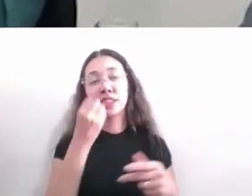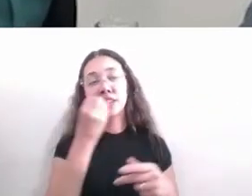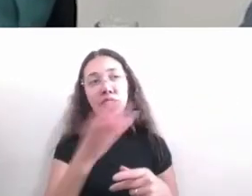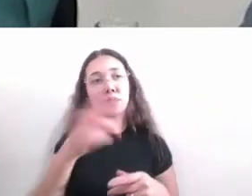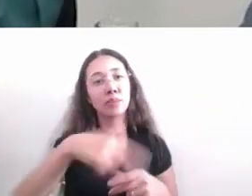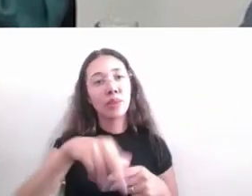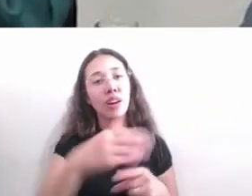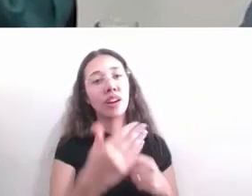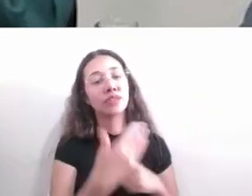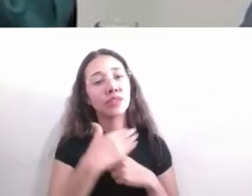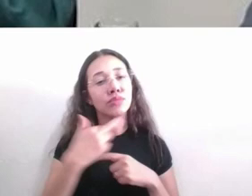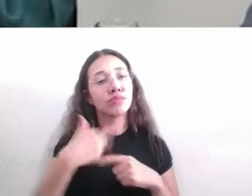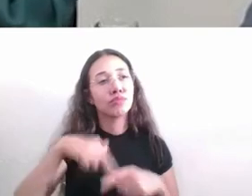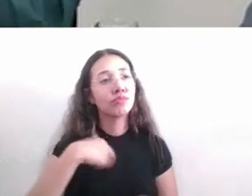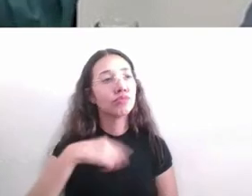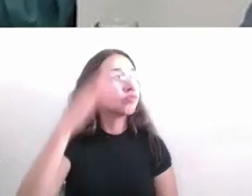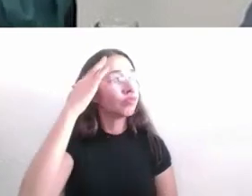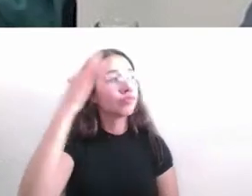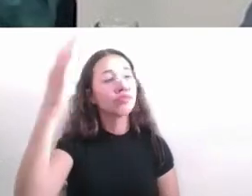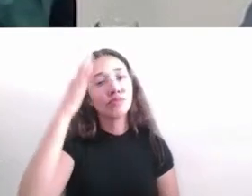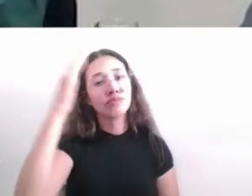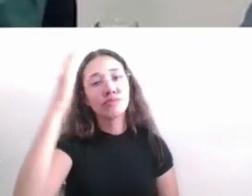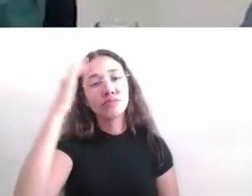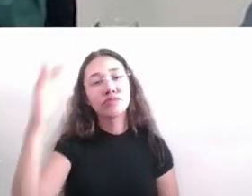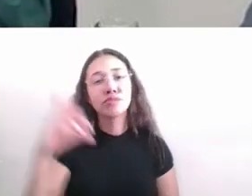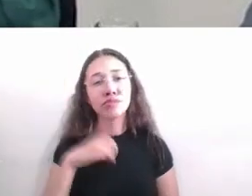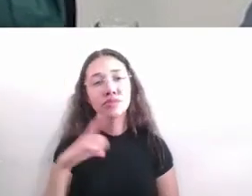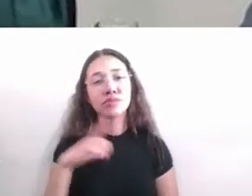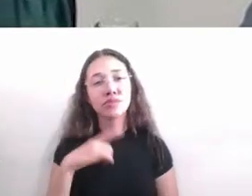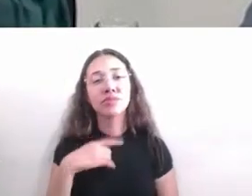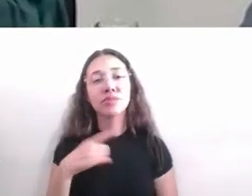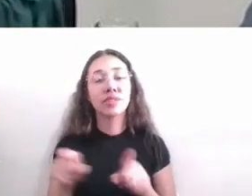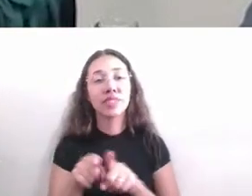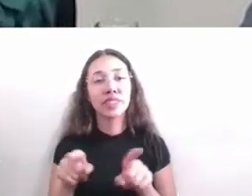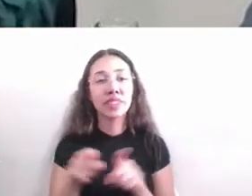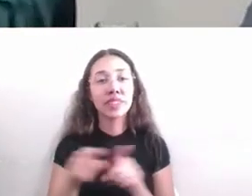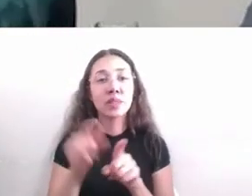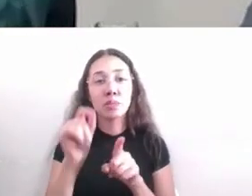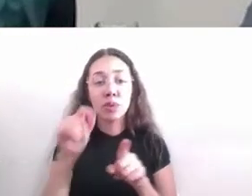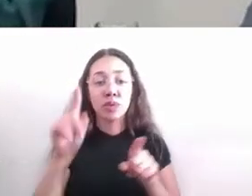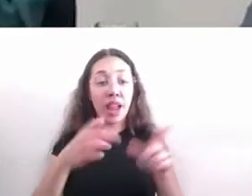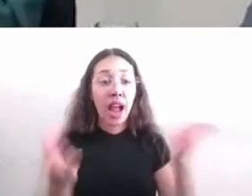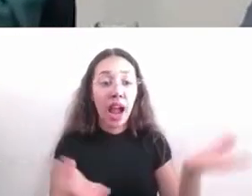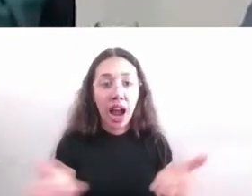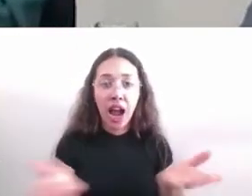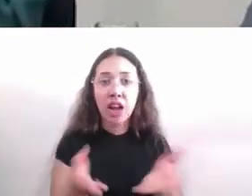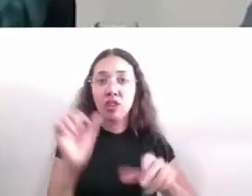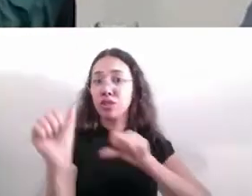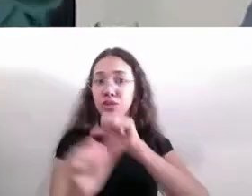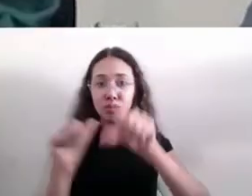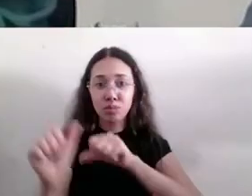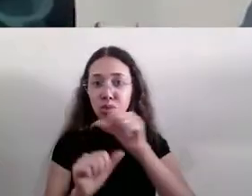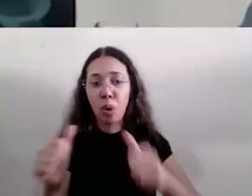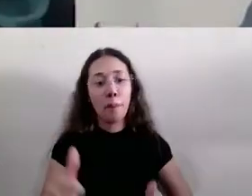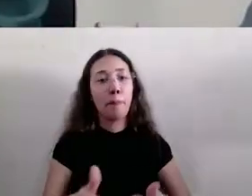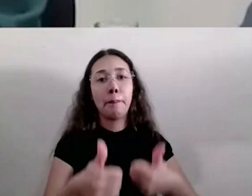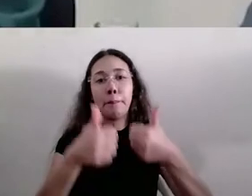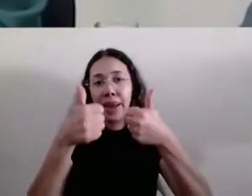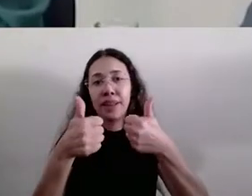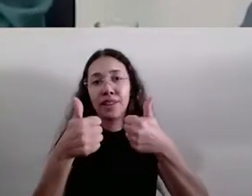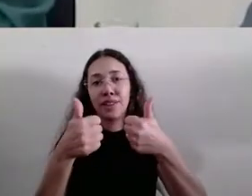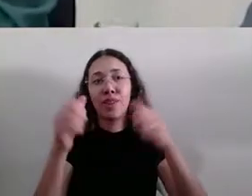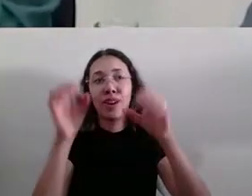no tribunal agora, né, com esse olhar que a gente tem de uma estrutura mais, vamos dizer assim, estática,